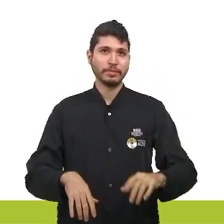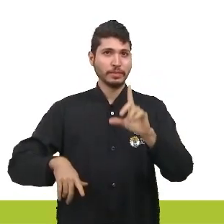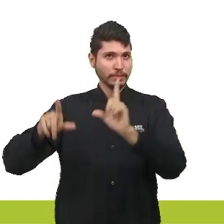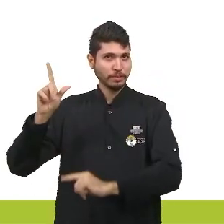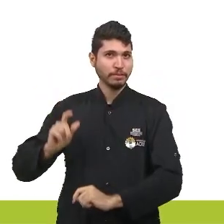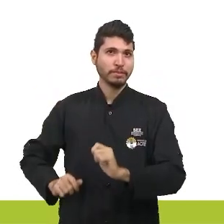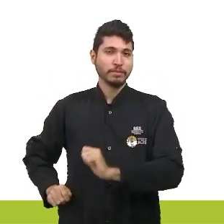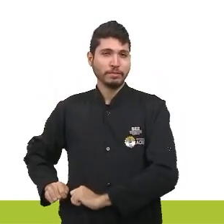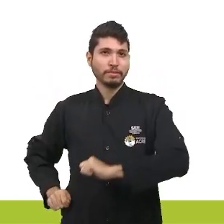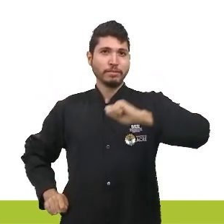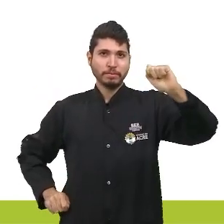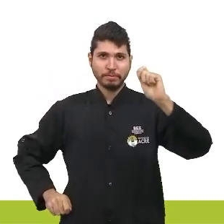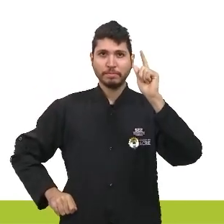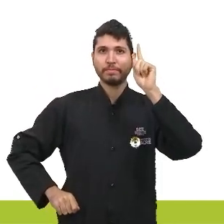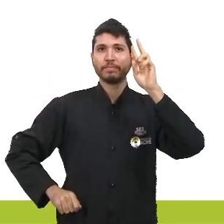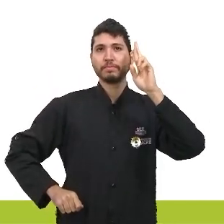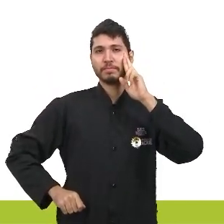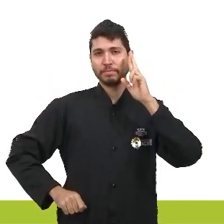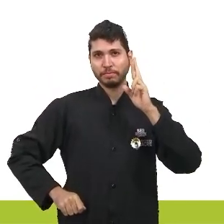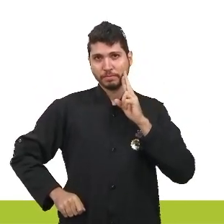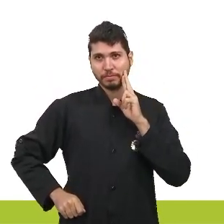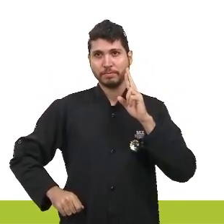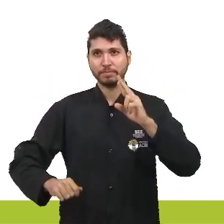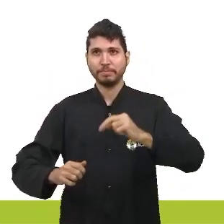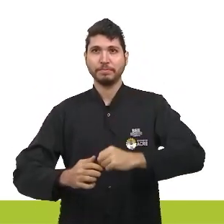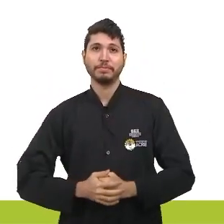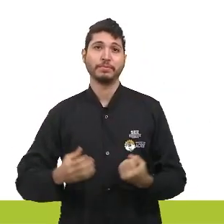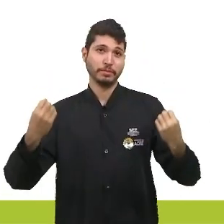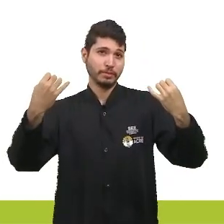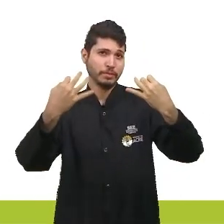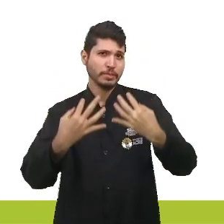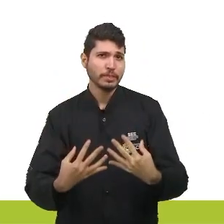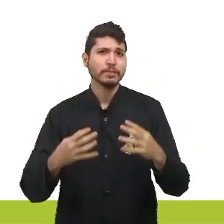Rondônia. E é nos dito o seguinte: